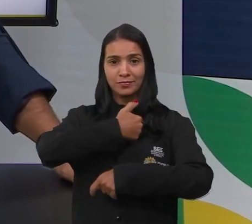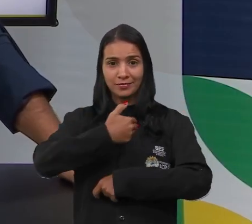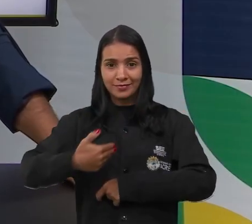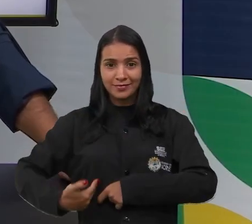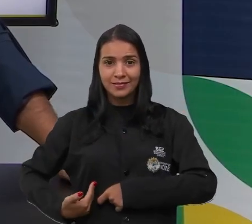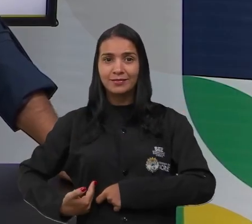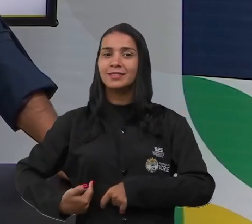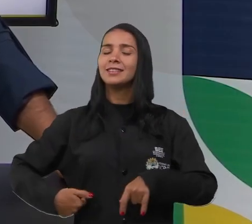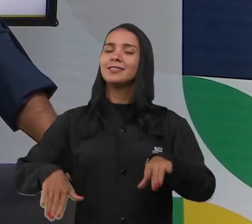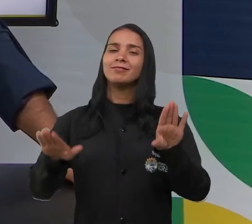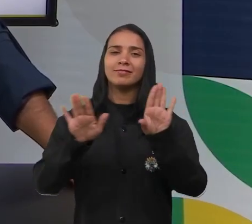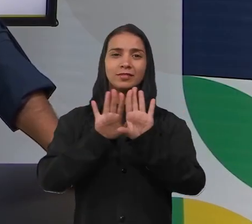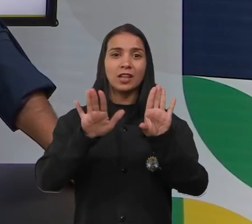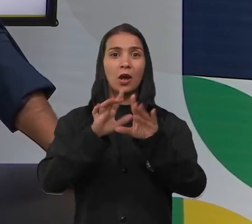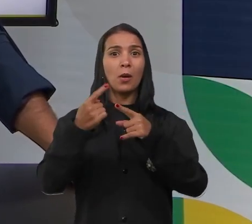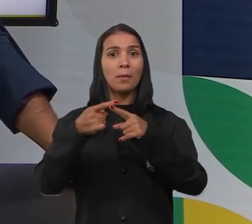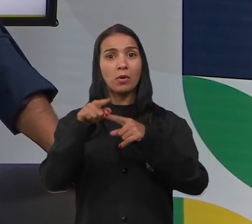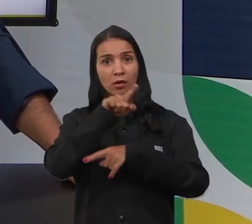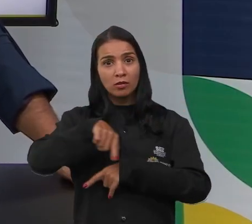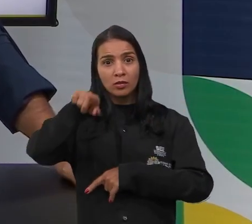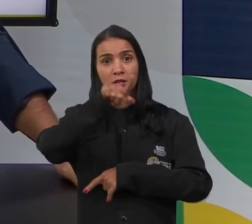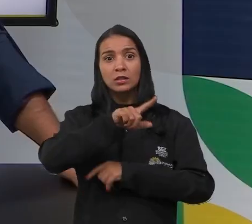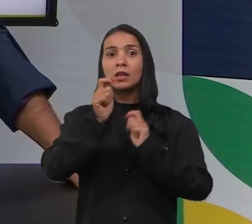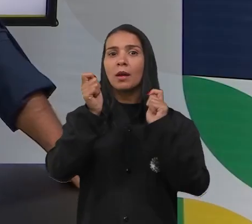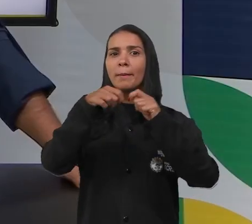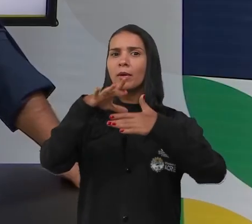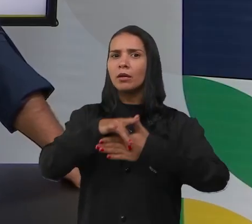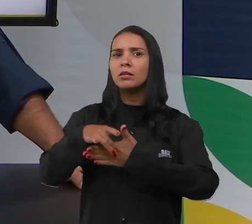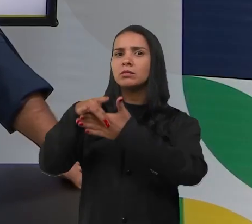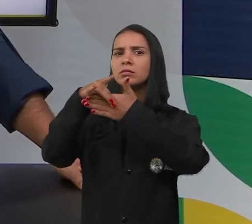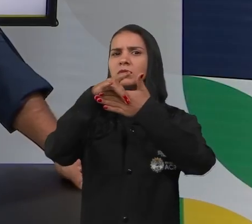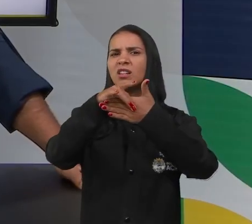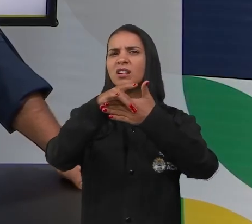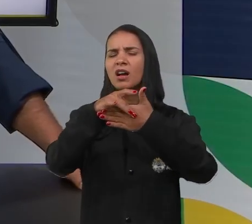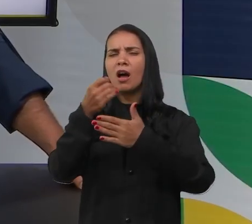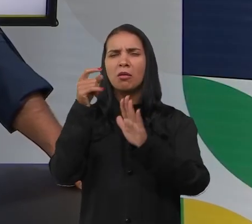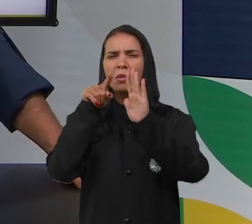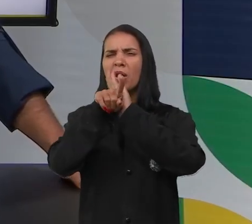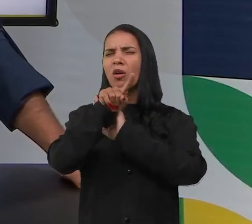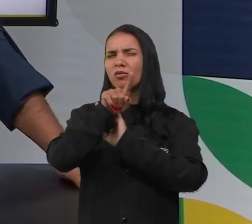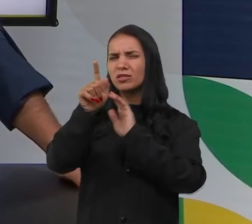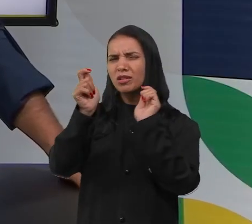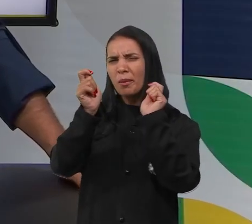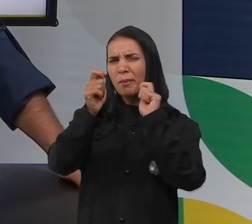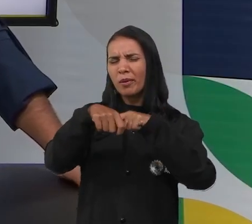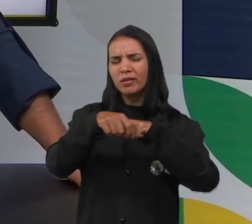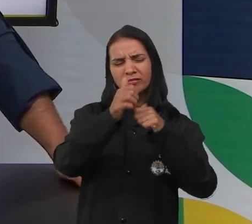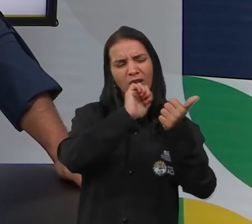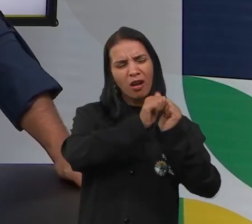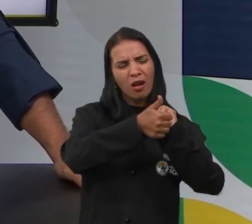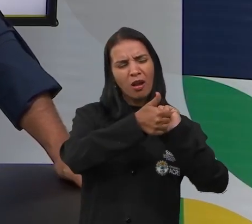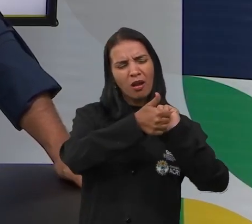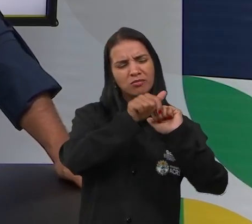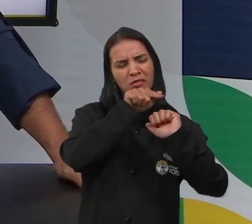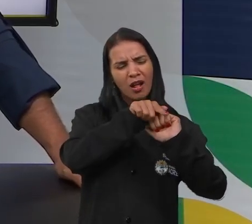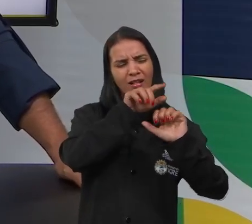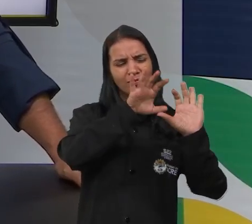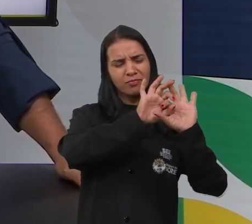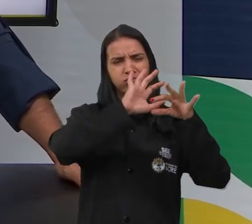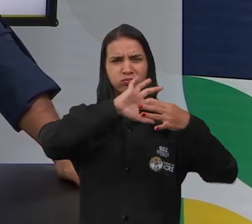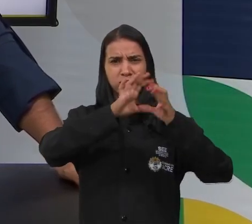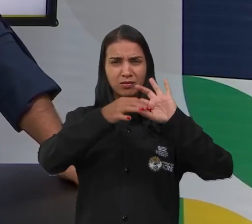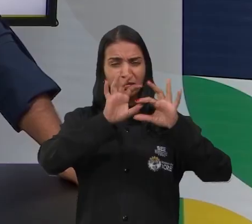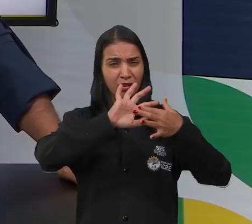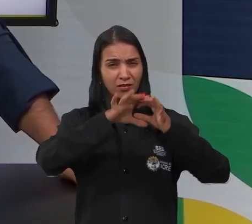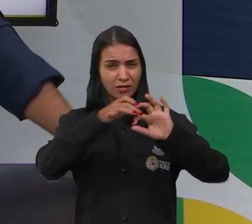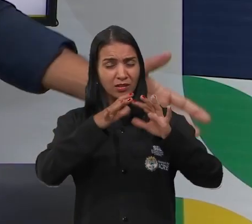você pode ser o protagonista. E será que você vai ter essa autonomia de esportes olímpicos, sendo que a sua ação pode ser, por exemplo, uma leve,